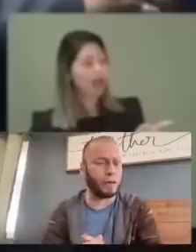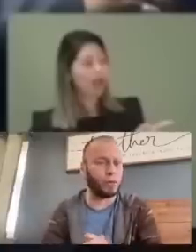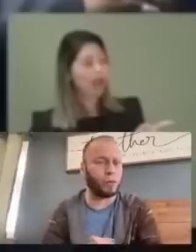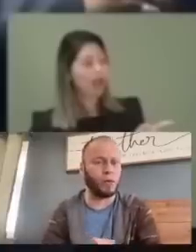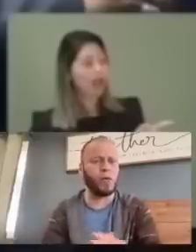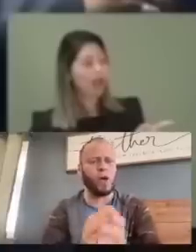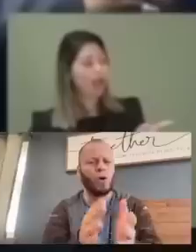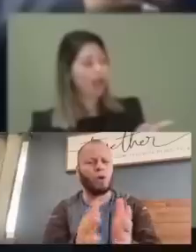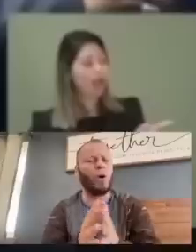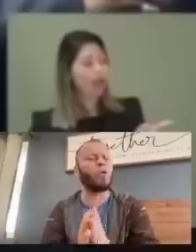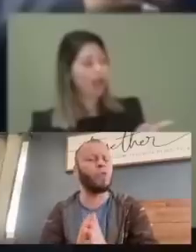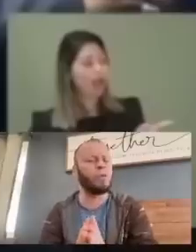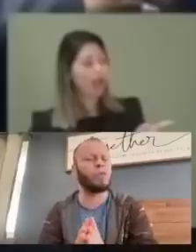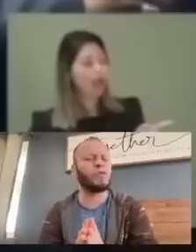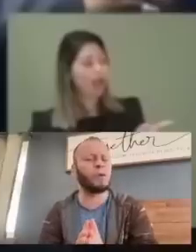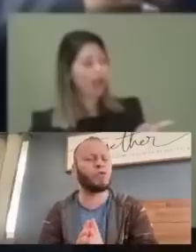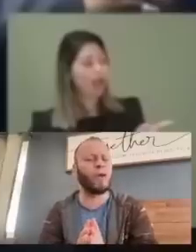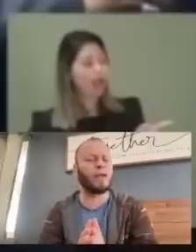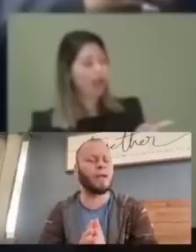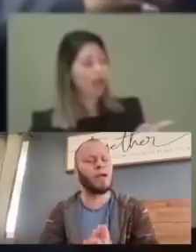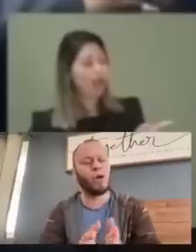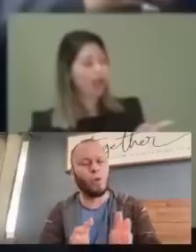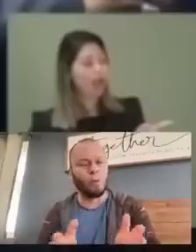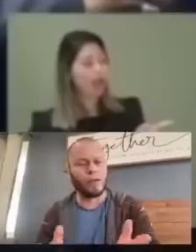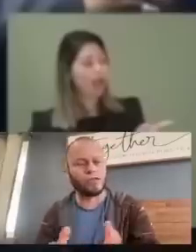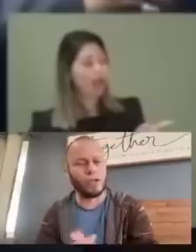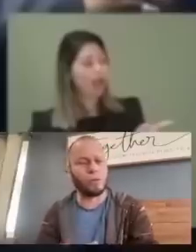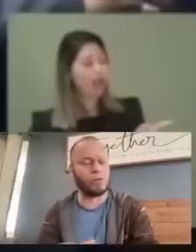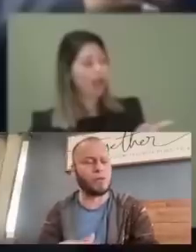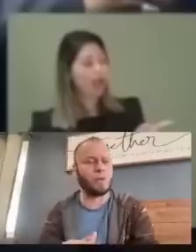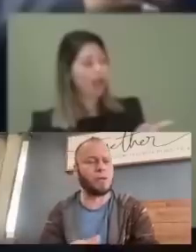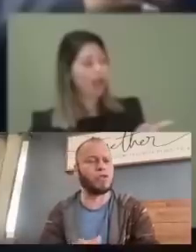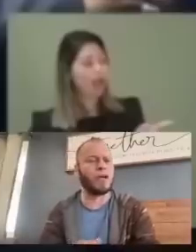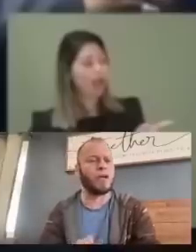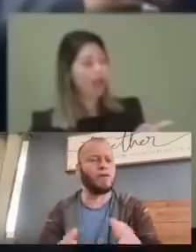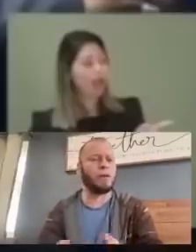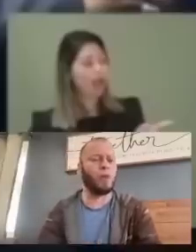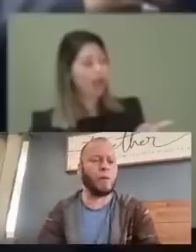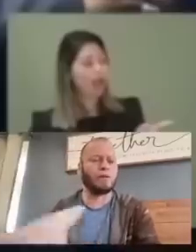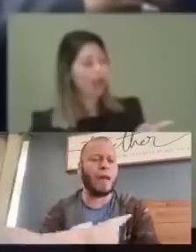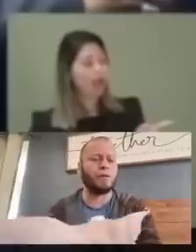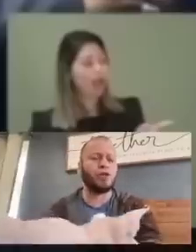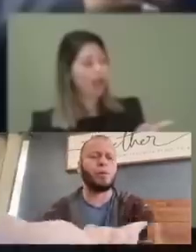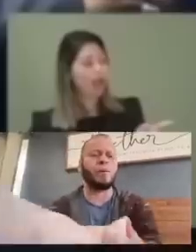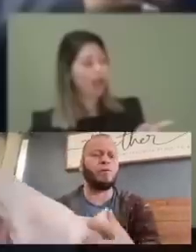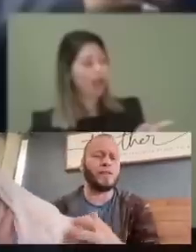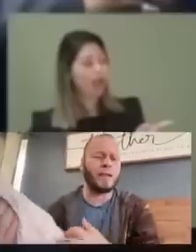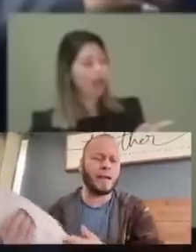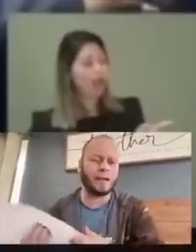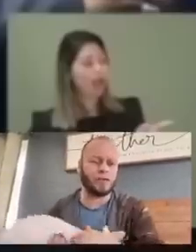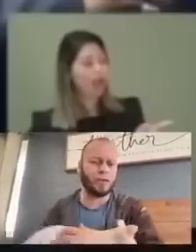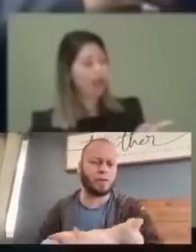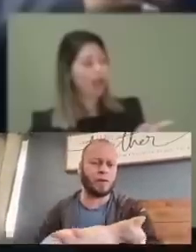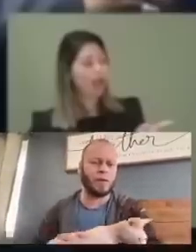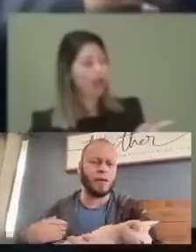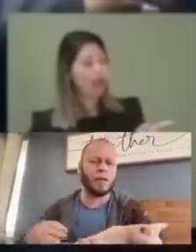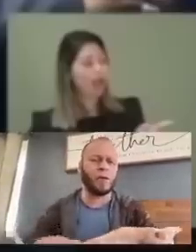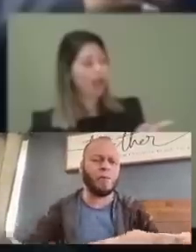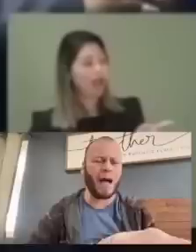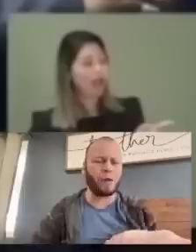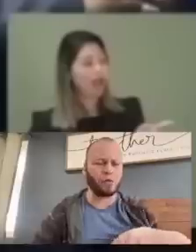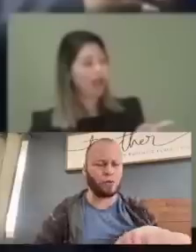joinha número 100 coloca o número do seu joinha compartilhe com seus amigos e vá no comentário Diz para mim Você acredita